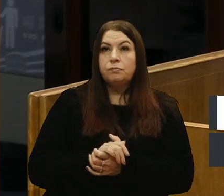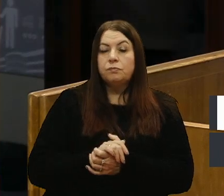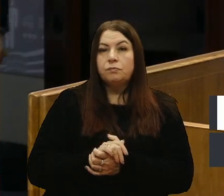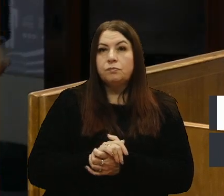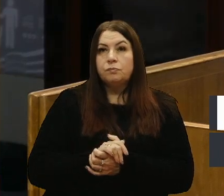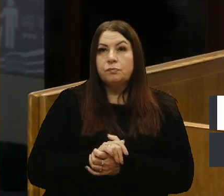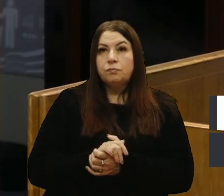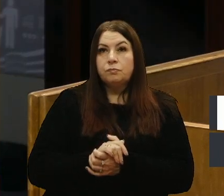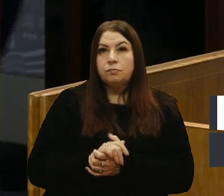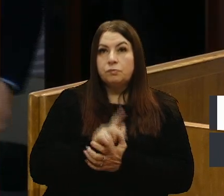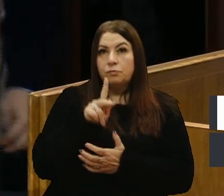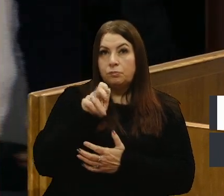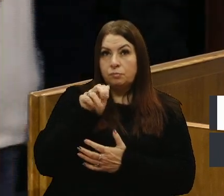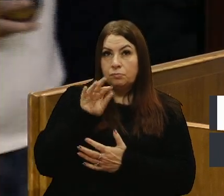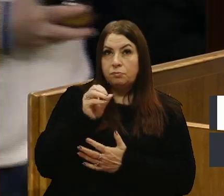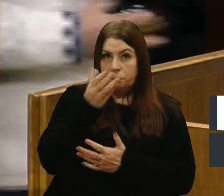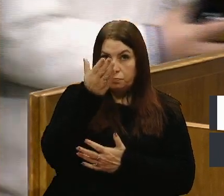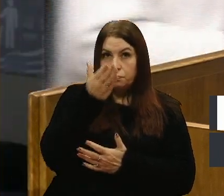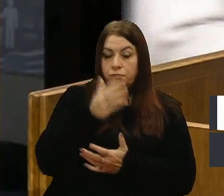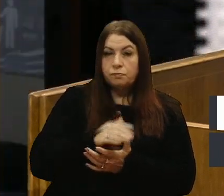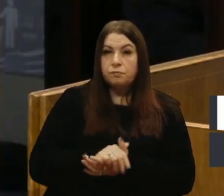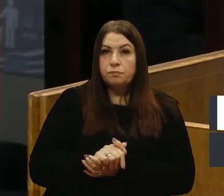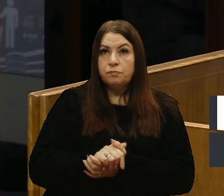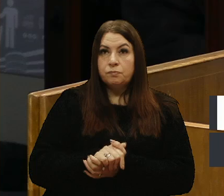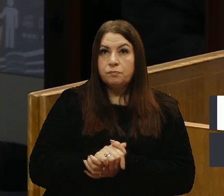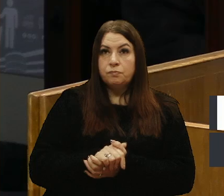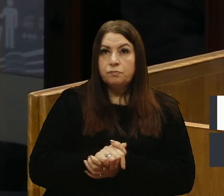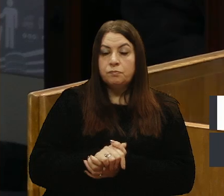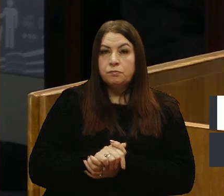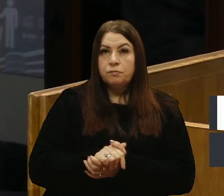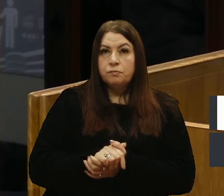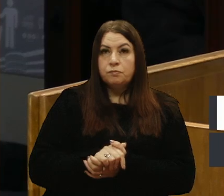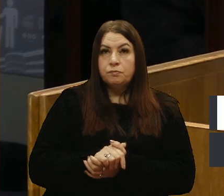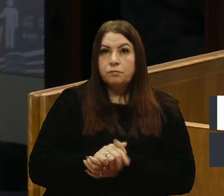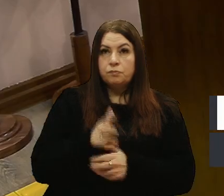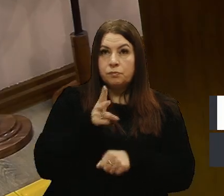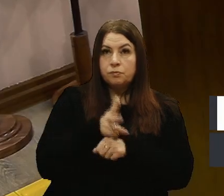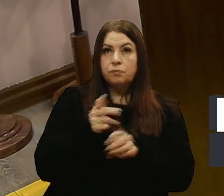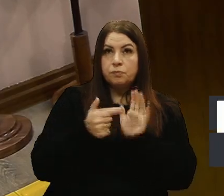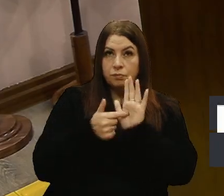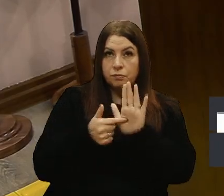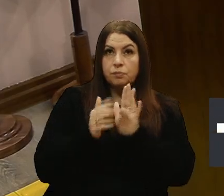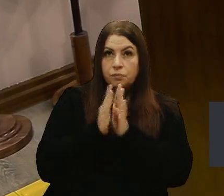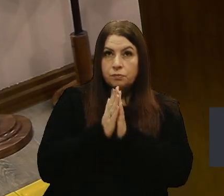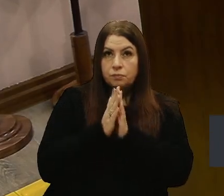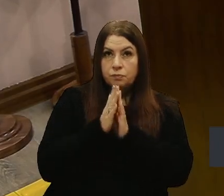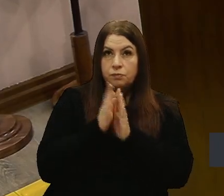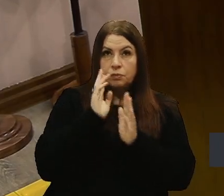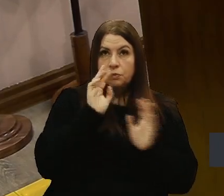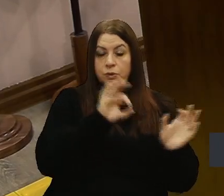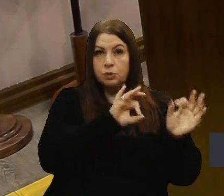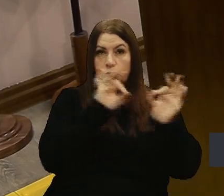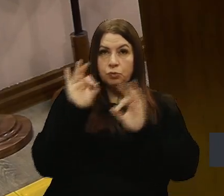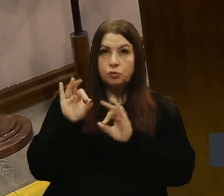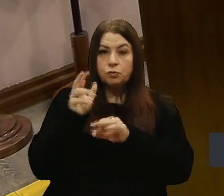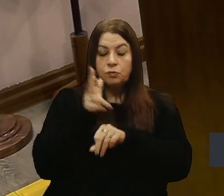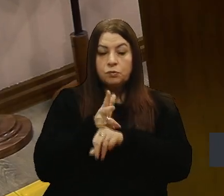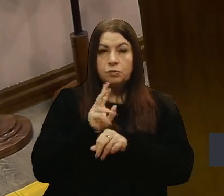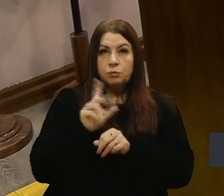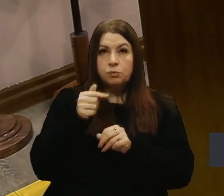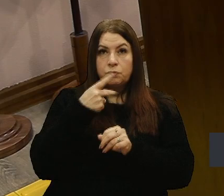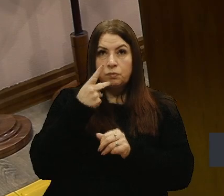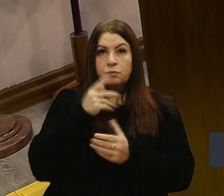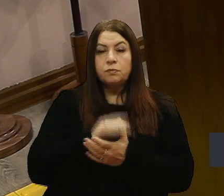Pedro, aí está no comando ali do vídeo, por favor. Vamos assistir um vídeo, depois continua a